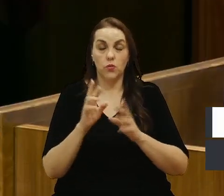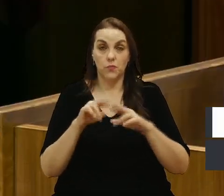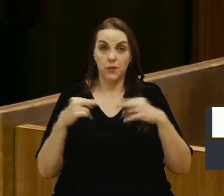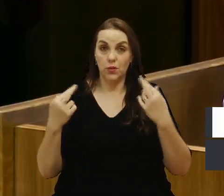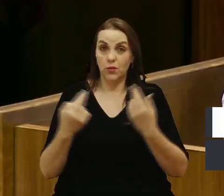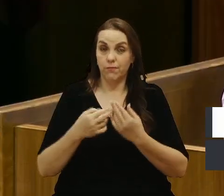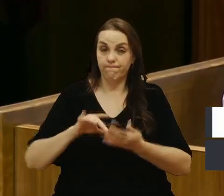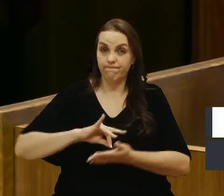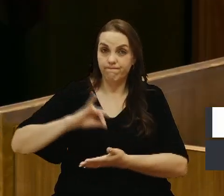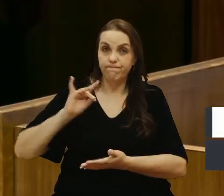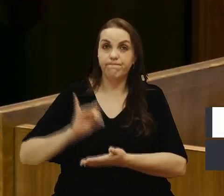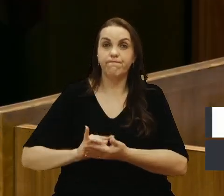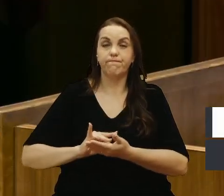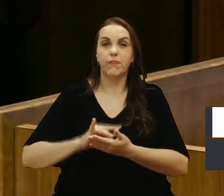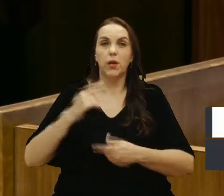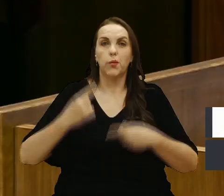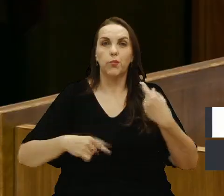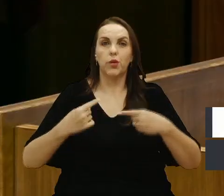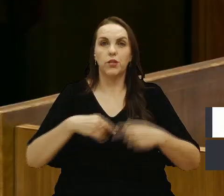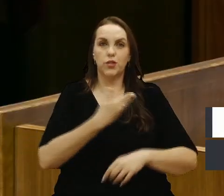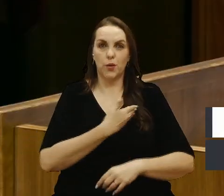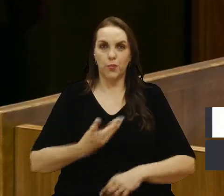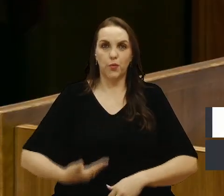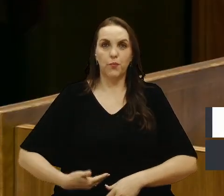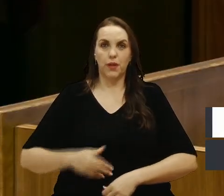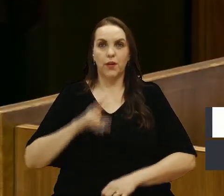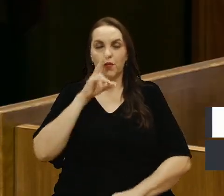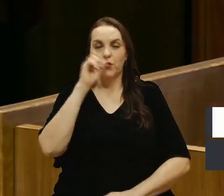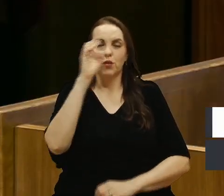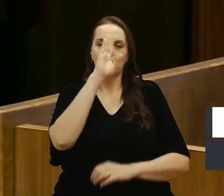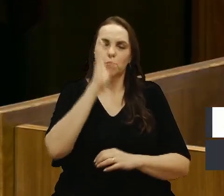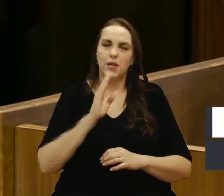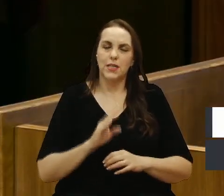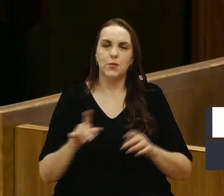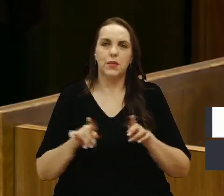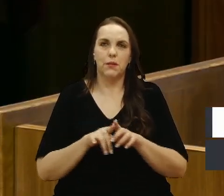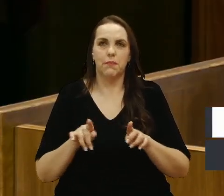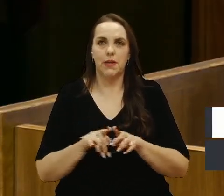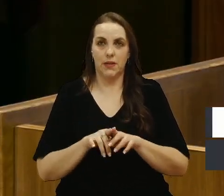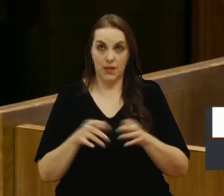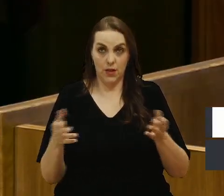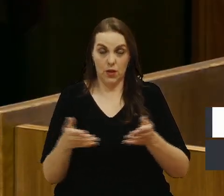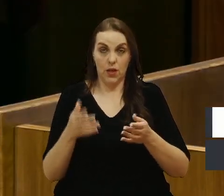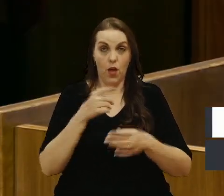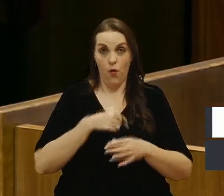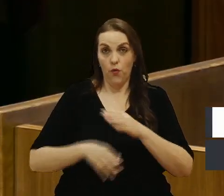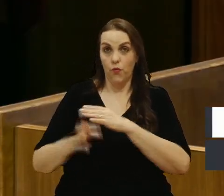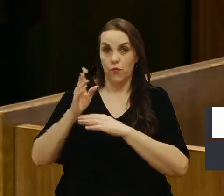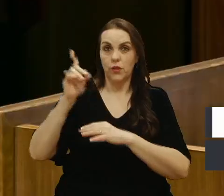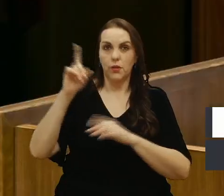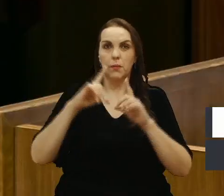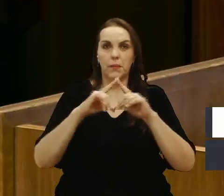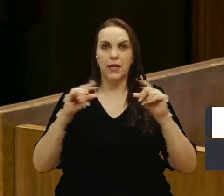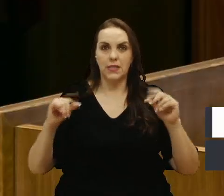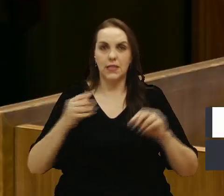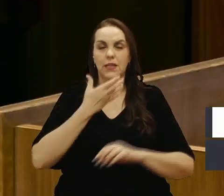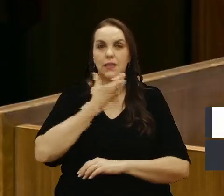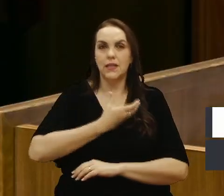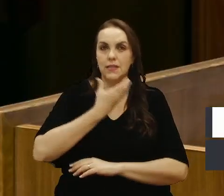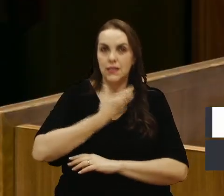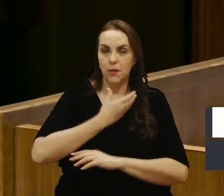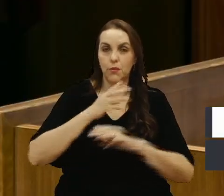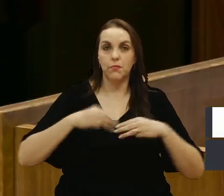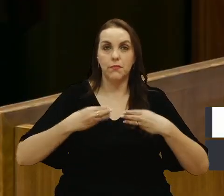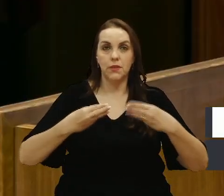ganha força no Brasil e começa a se consolidar também no governo federal. Parte, vereador. Estive em Brasília no mês de dezembro, no Ministério das Cidades,